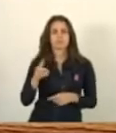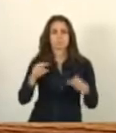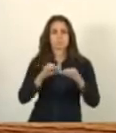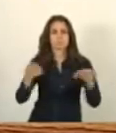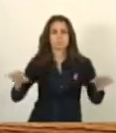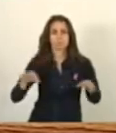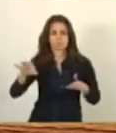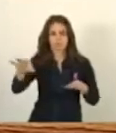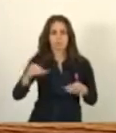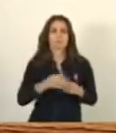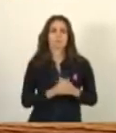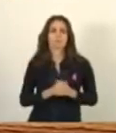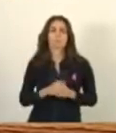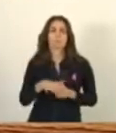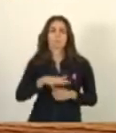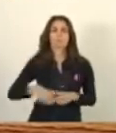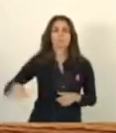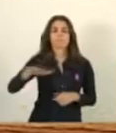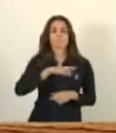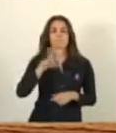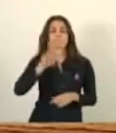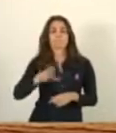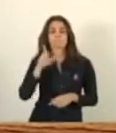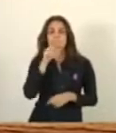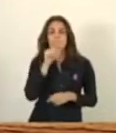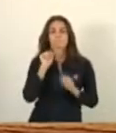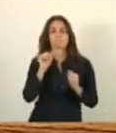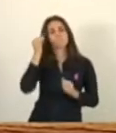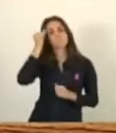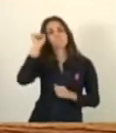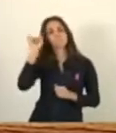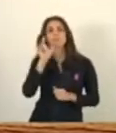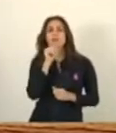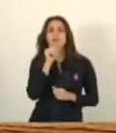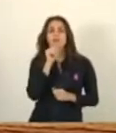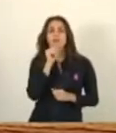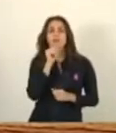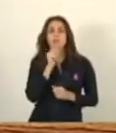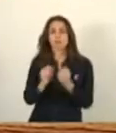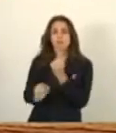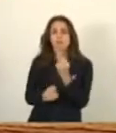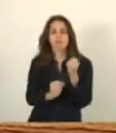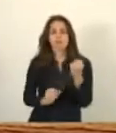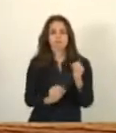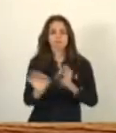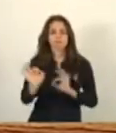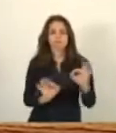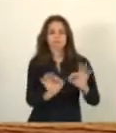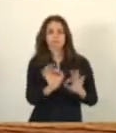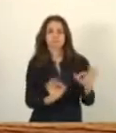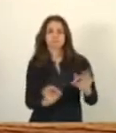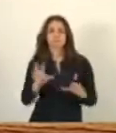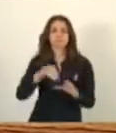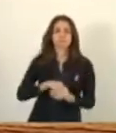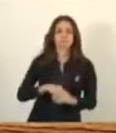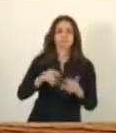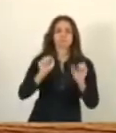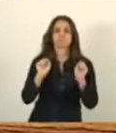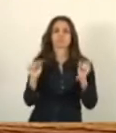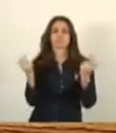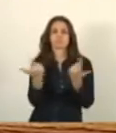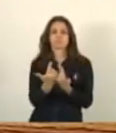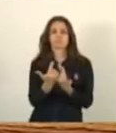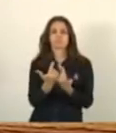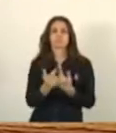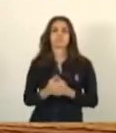O aproveitamento ou reuso desta água pode dispensar o uso de água potável para a limpeza das áreas internas e externas do